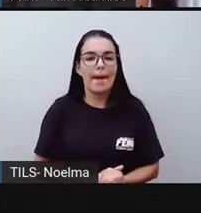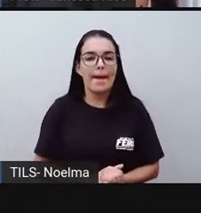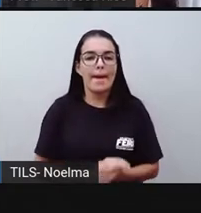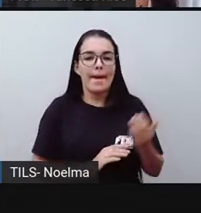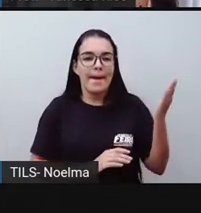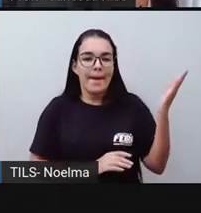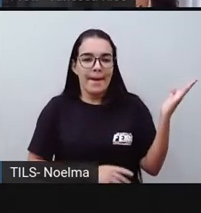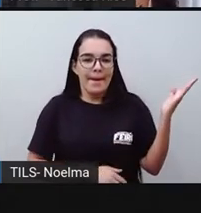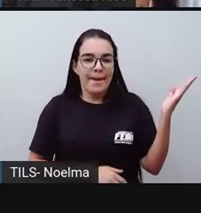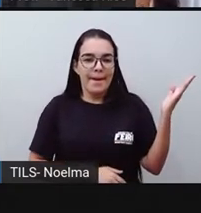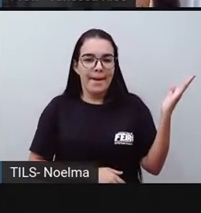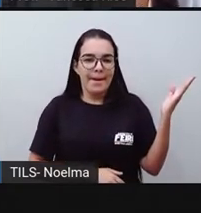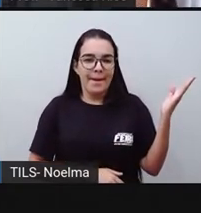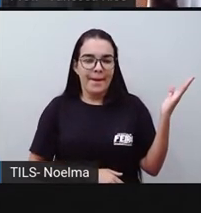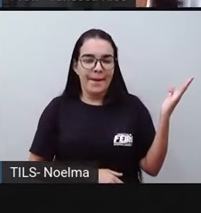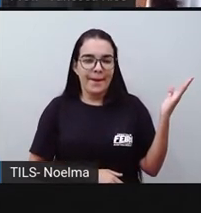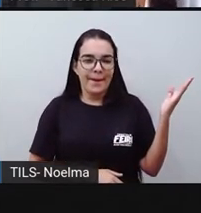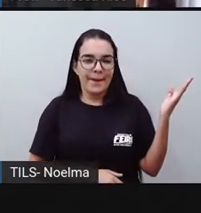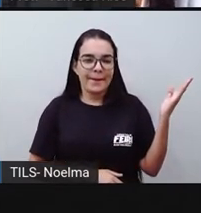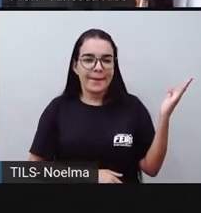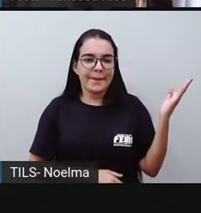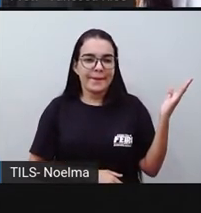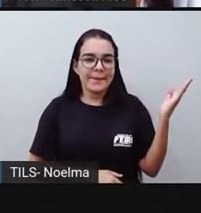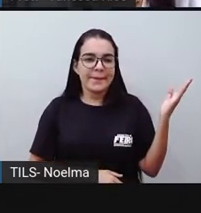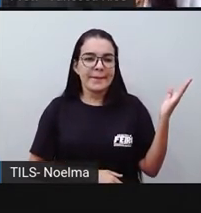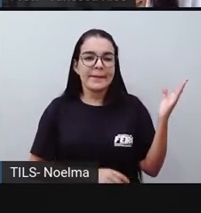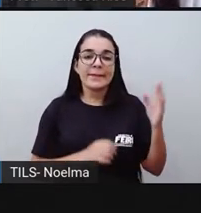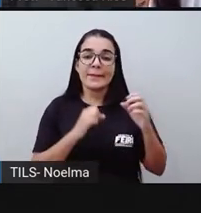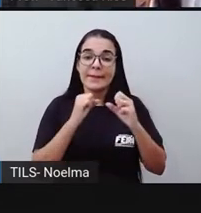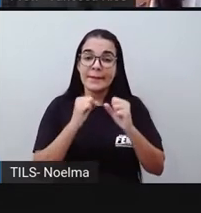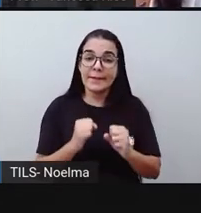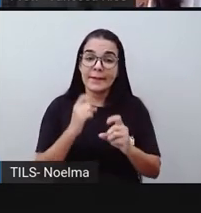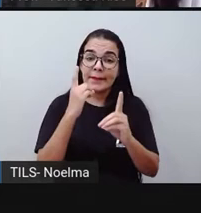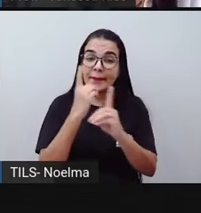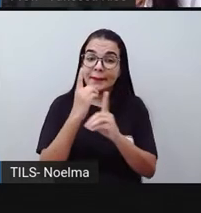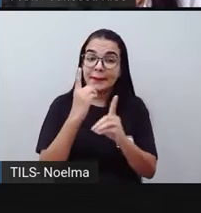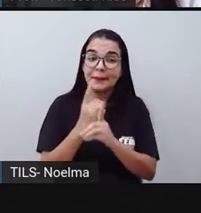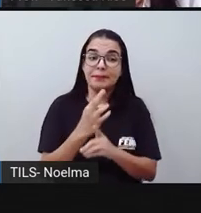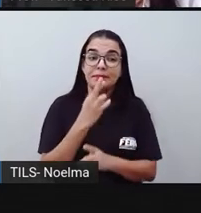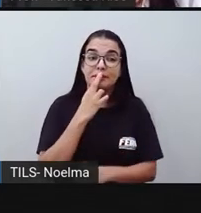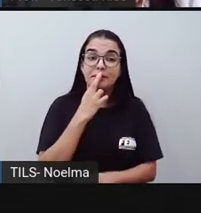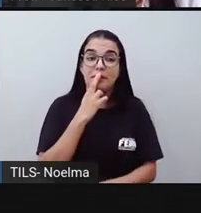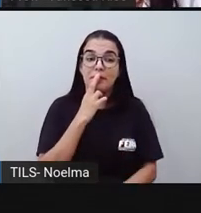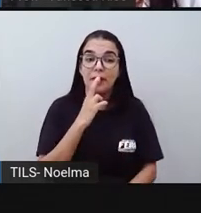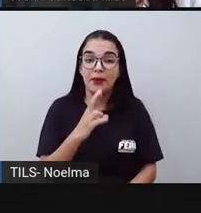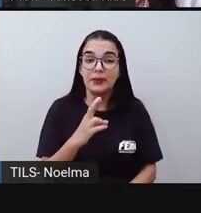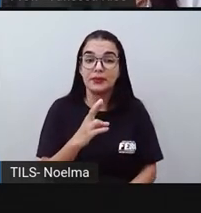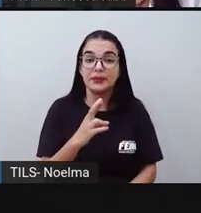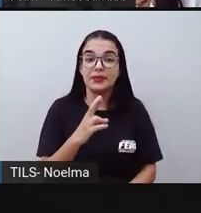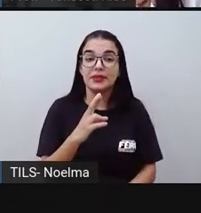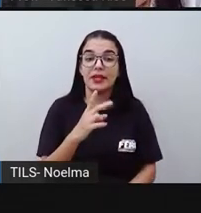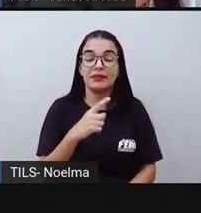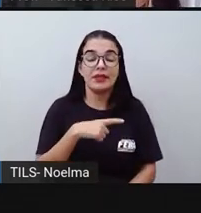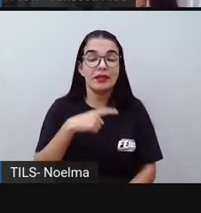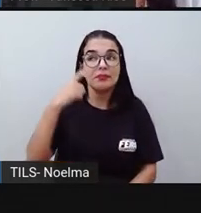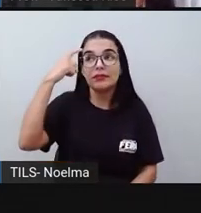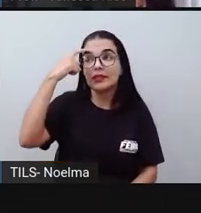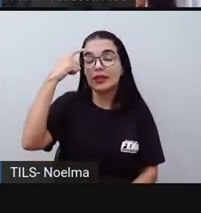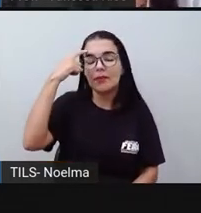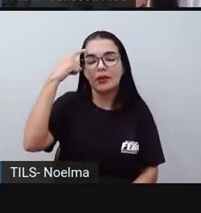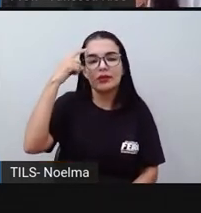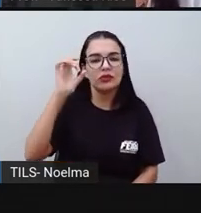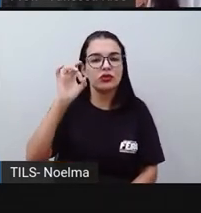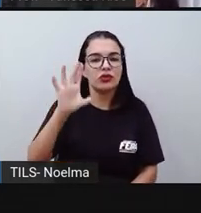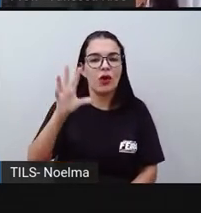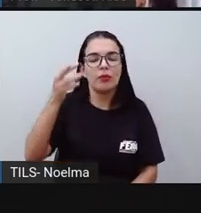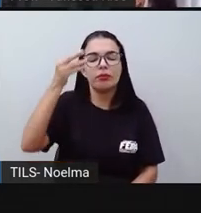tabuada para a gente lembrar, não é? Que nós podemos encontrar resultados e até mentalmente memorizar